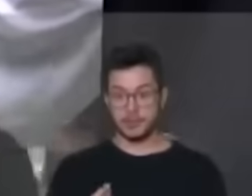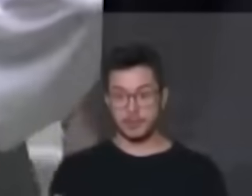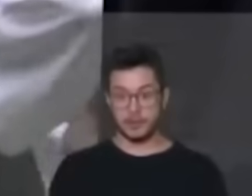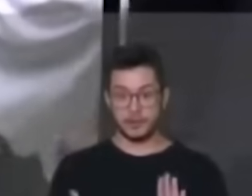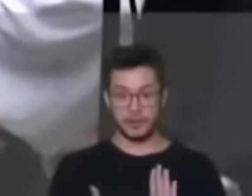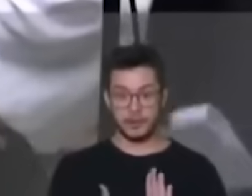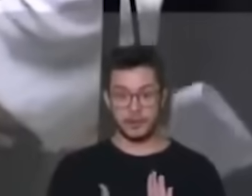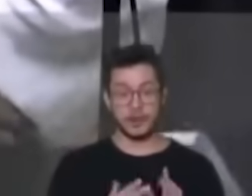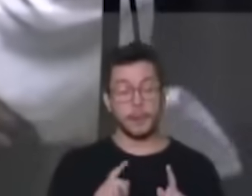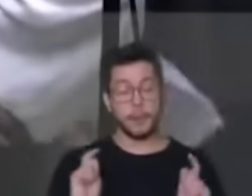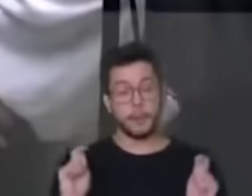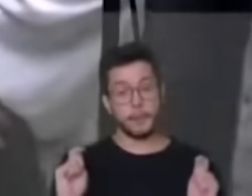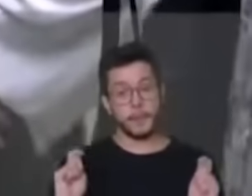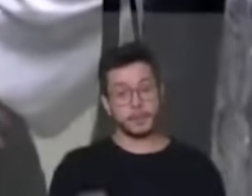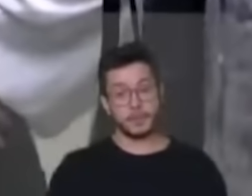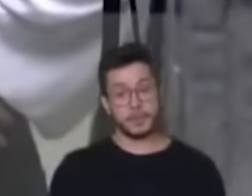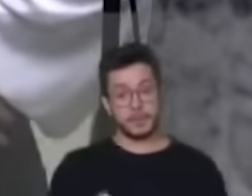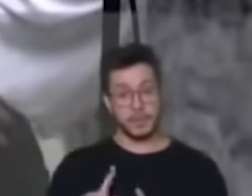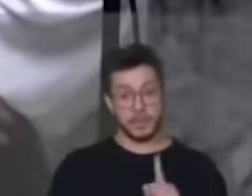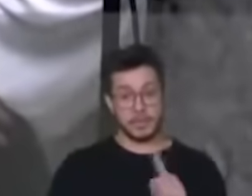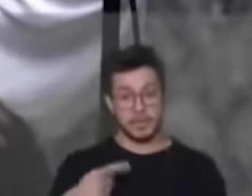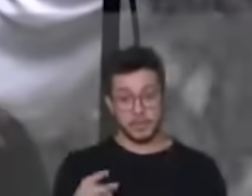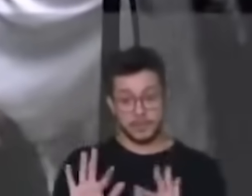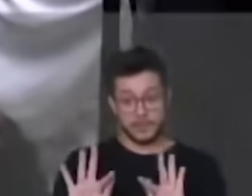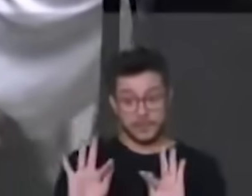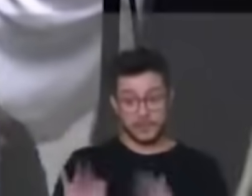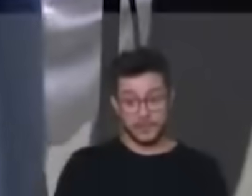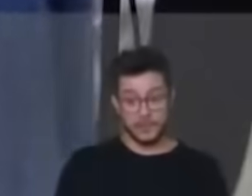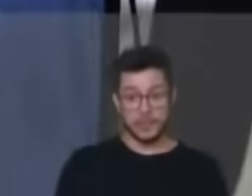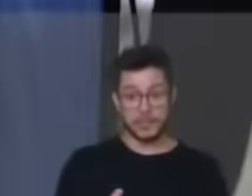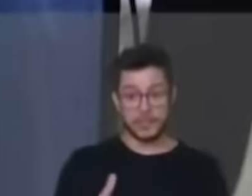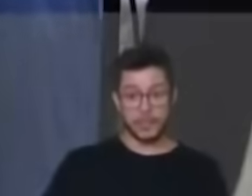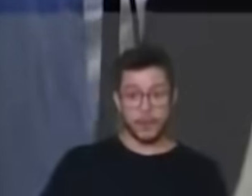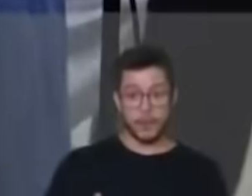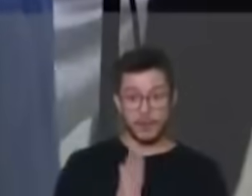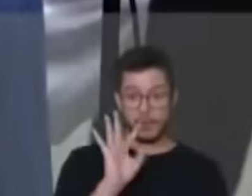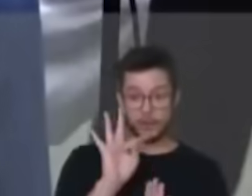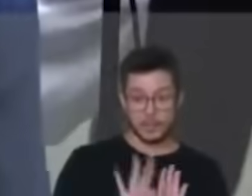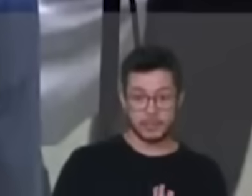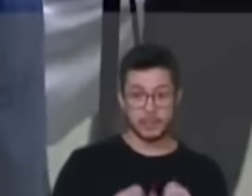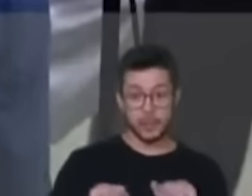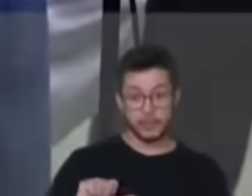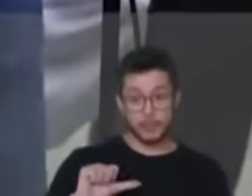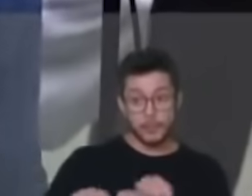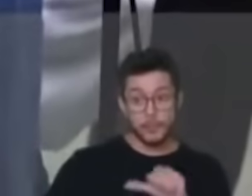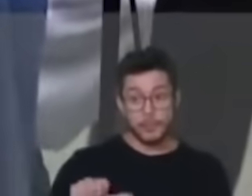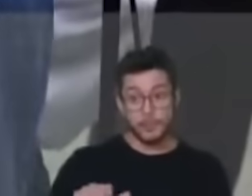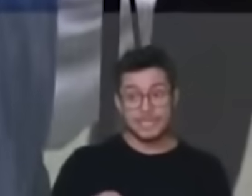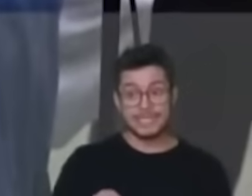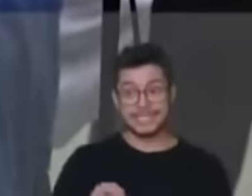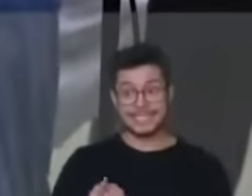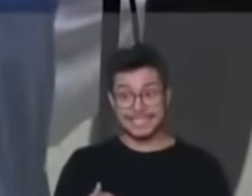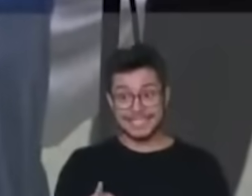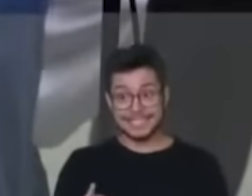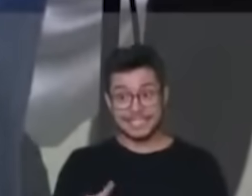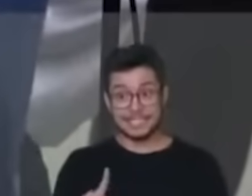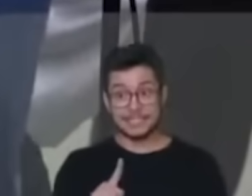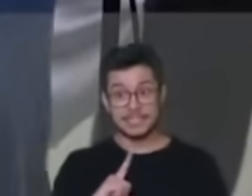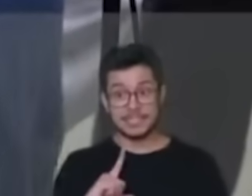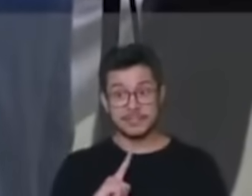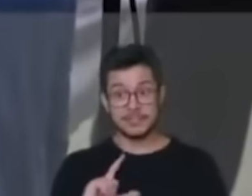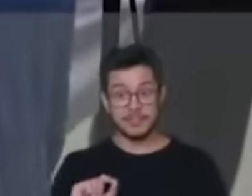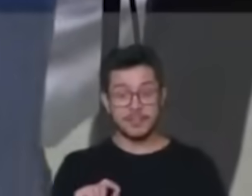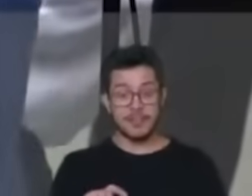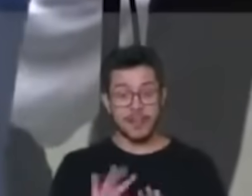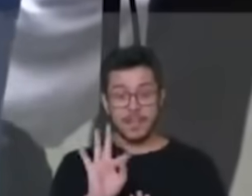permite, após a aprovação da redação, você fazer uma mudança se houver inexatidão do